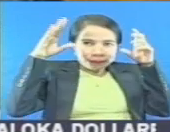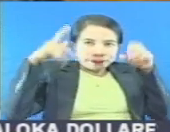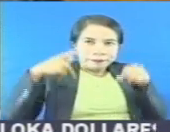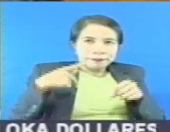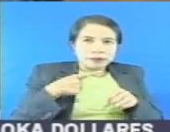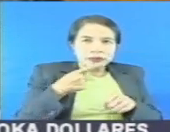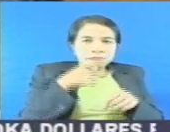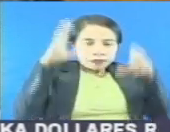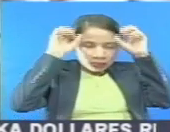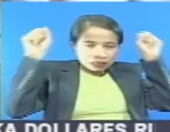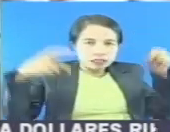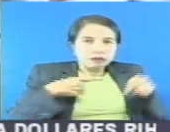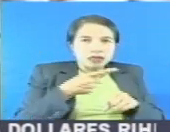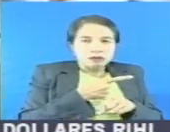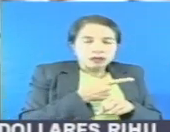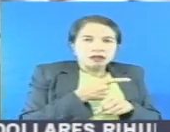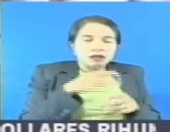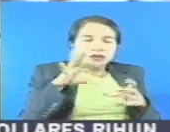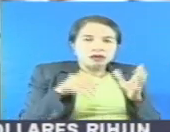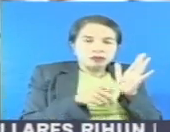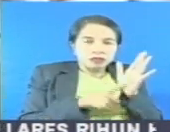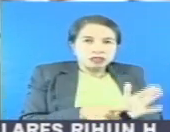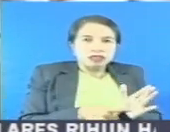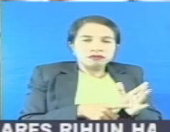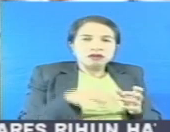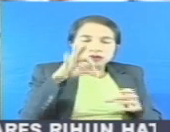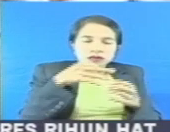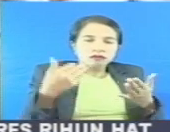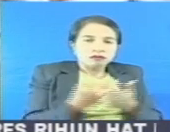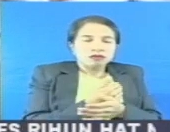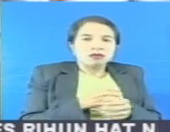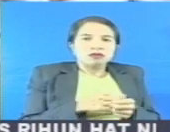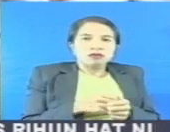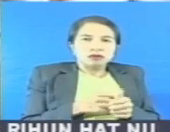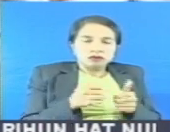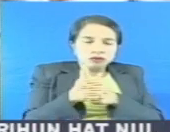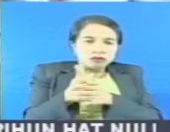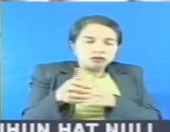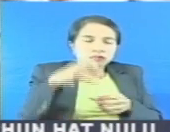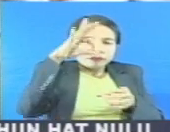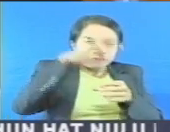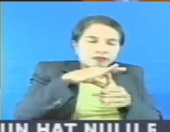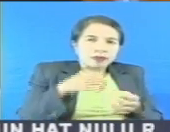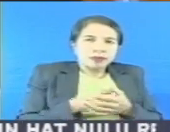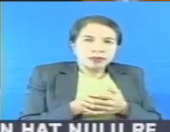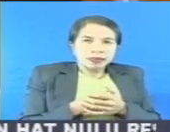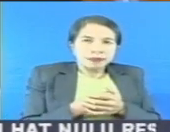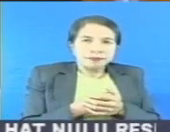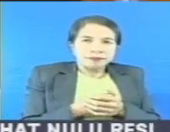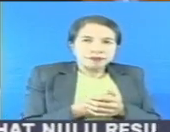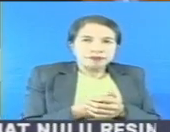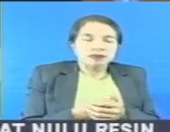fali proposta candidatura fon nune bele agenda ricas ba votação legislador. Magtingke